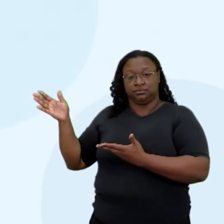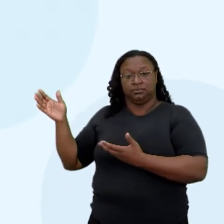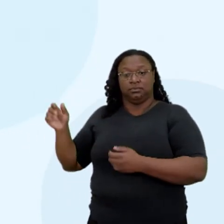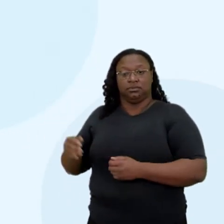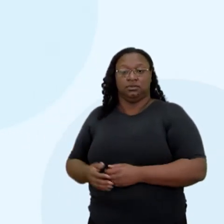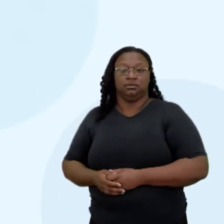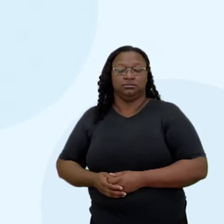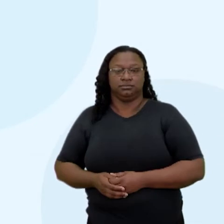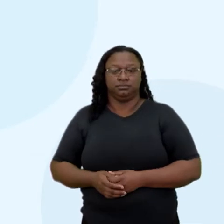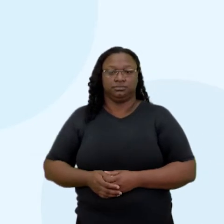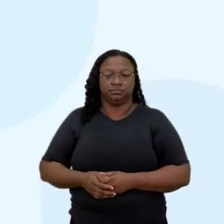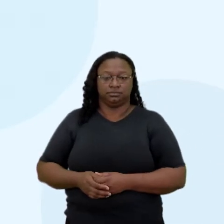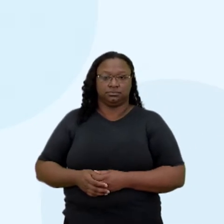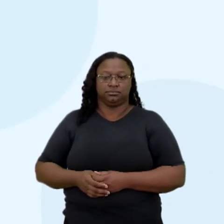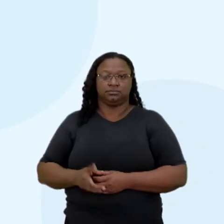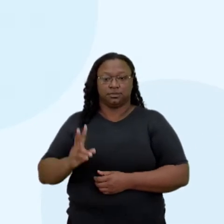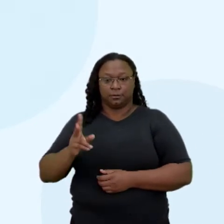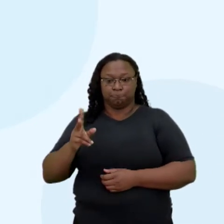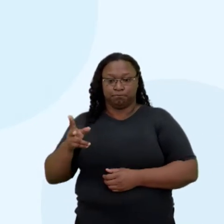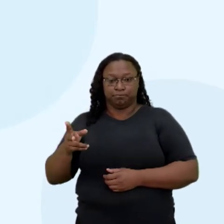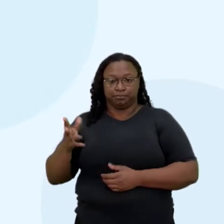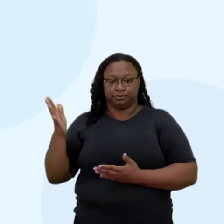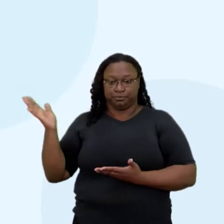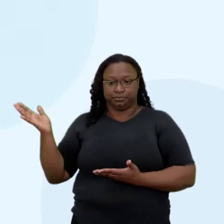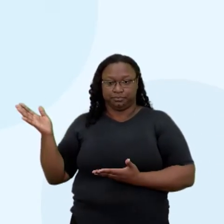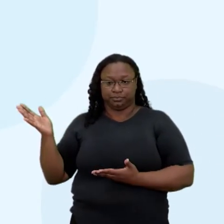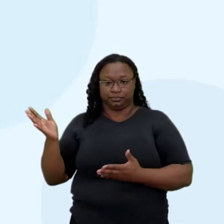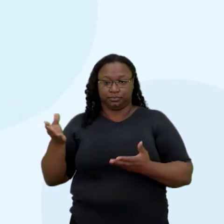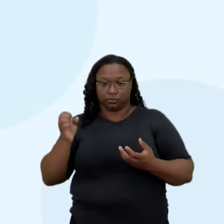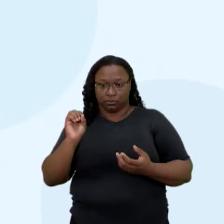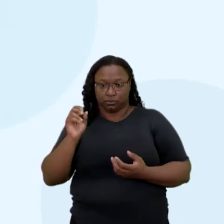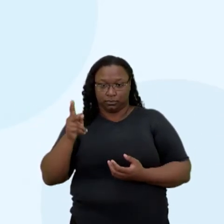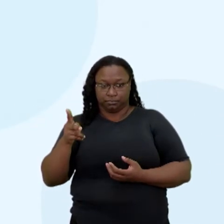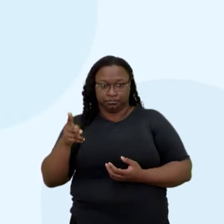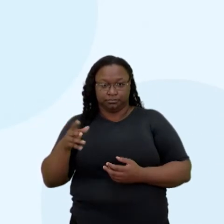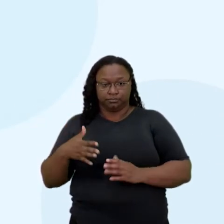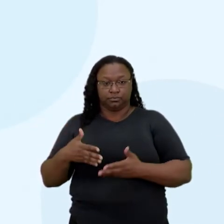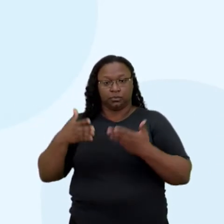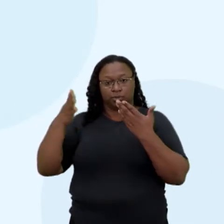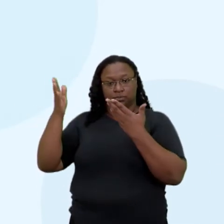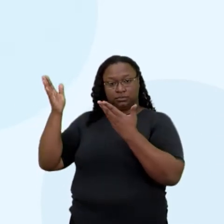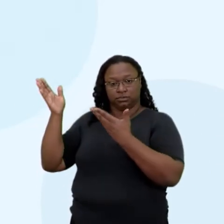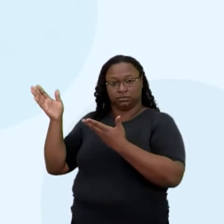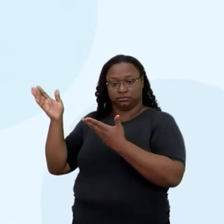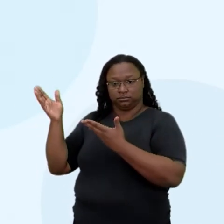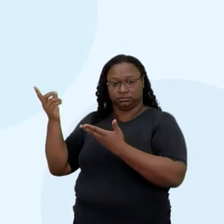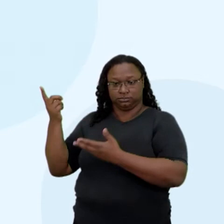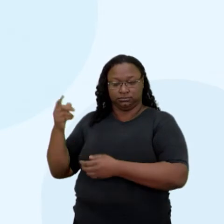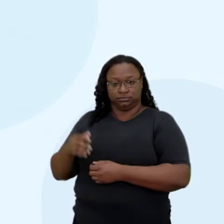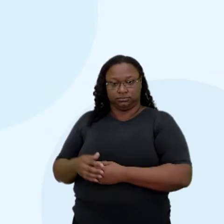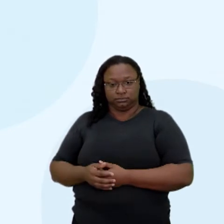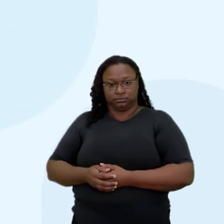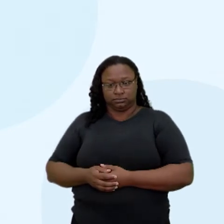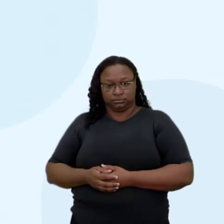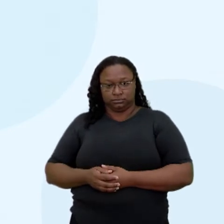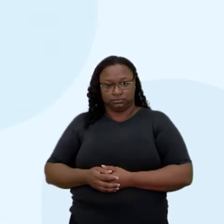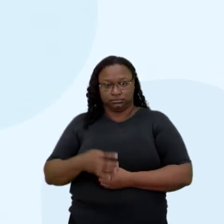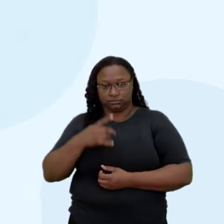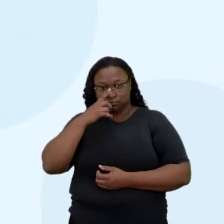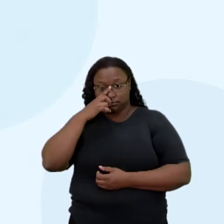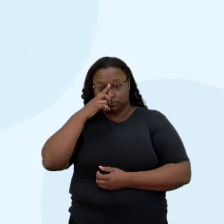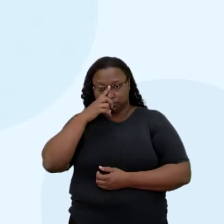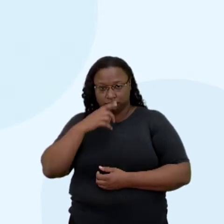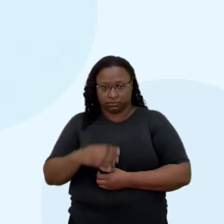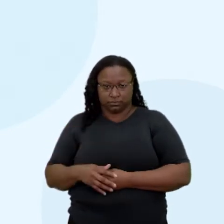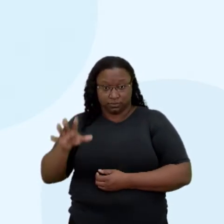disponíveis para vocês, tá ok? Então, o que temos aí, ó? Foi apresentado ali em cima para você, deixa eu voltar aqui, tá ok? Algumas formas,